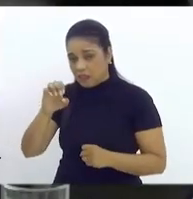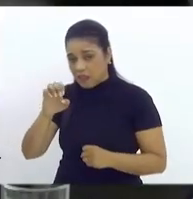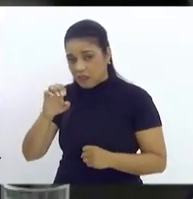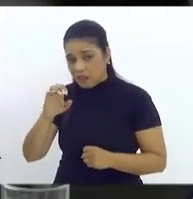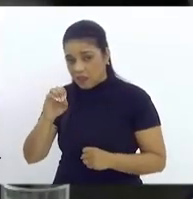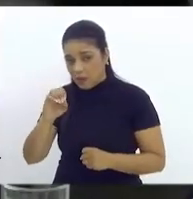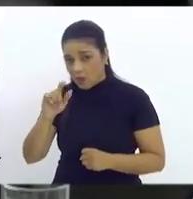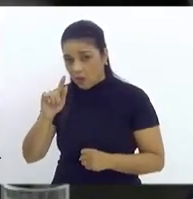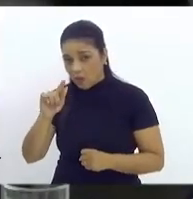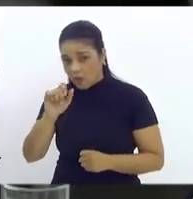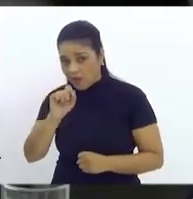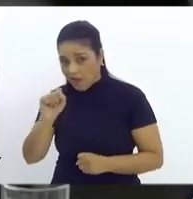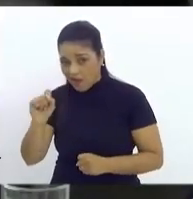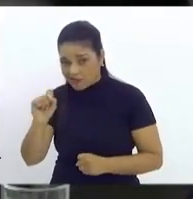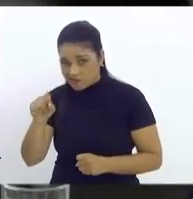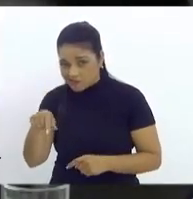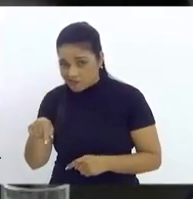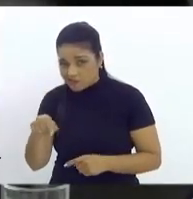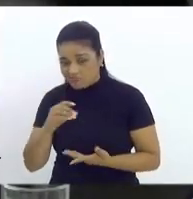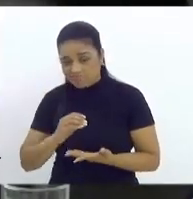eu venho